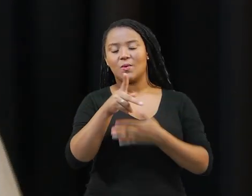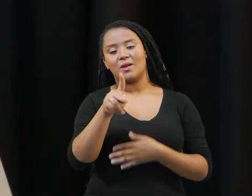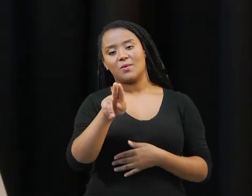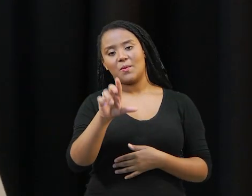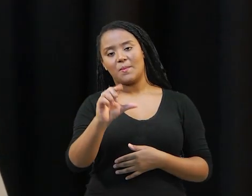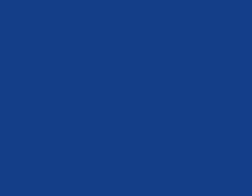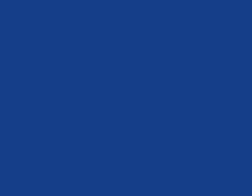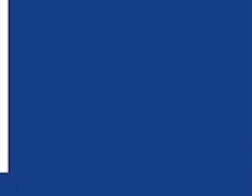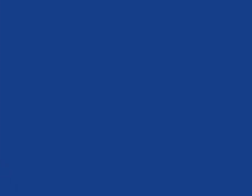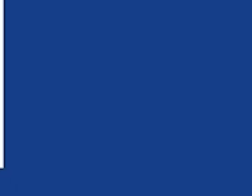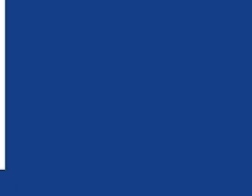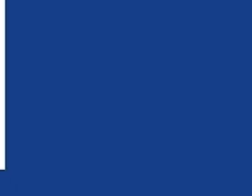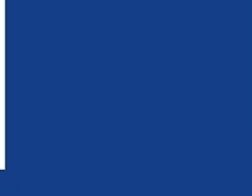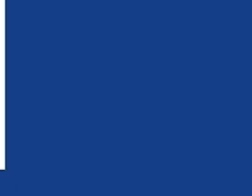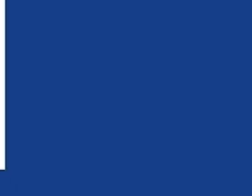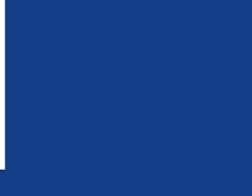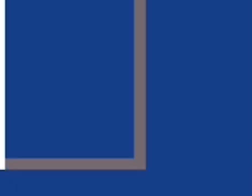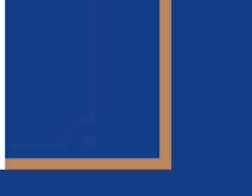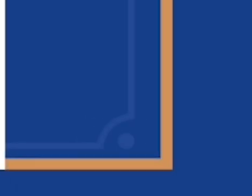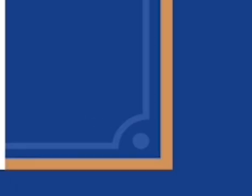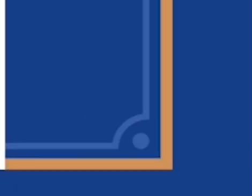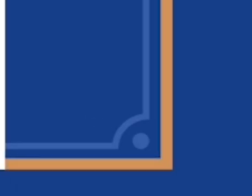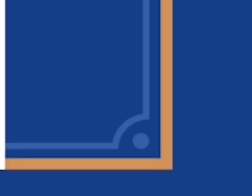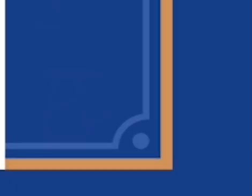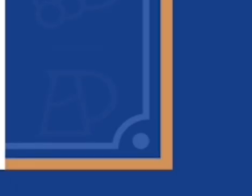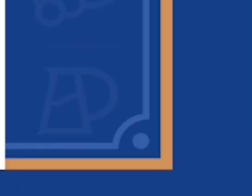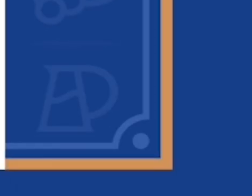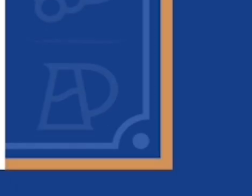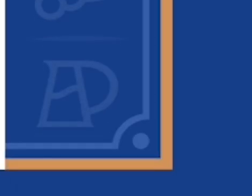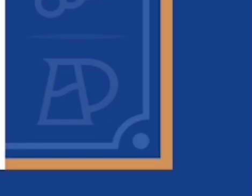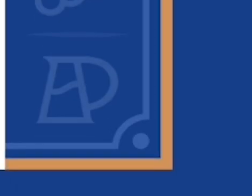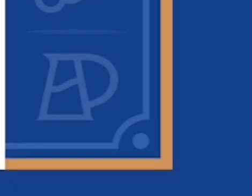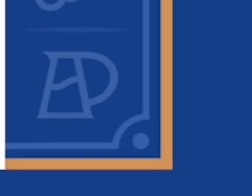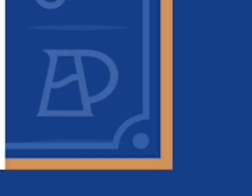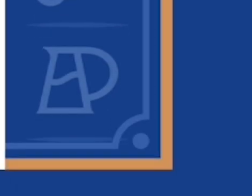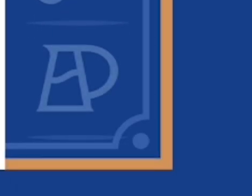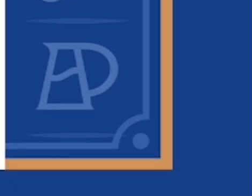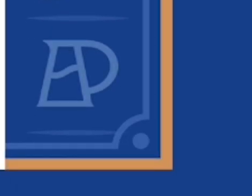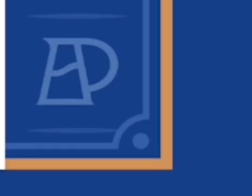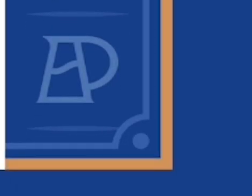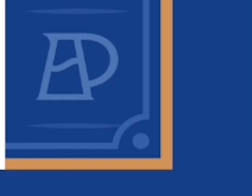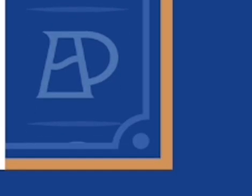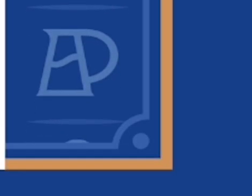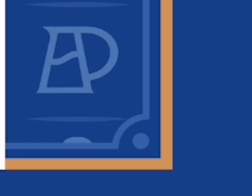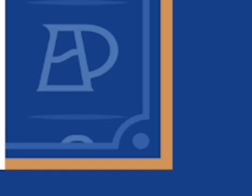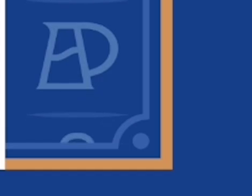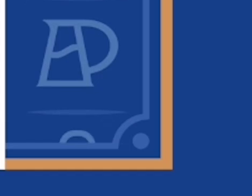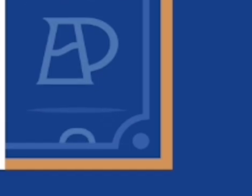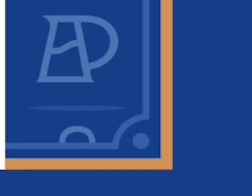medicina. Bora Prosear vai para um breve intervalo e volta já.